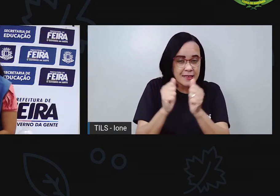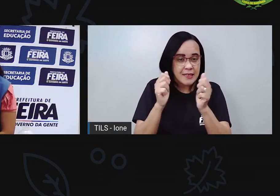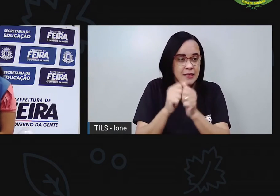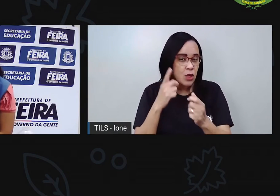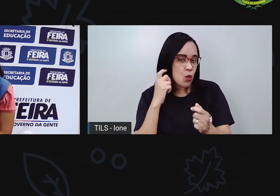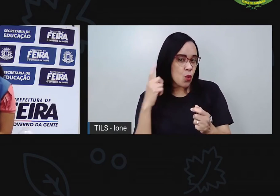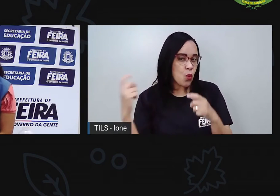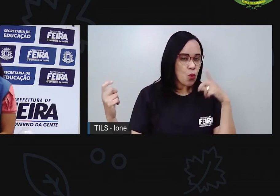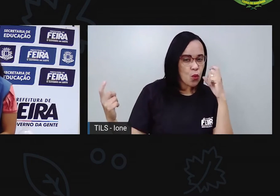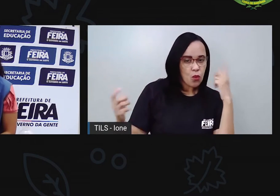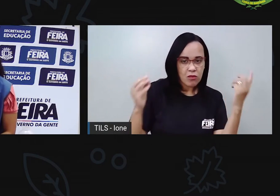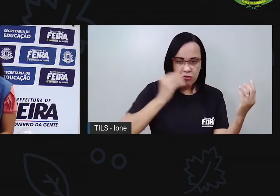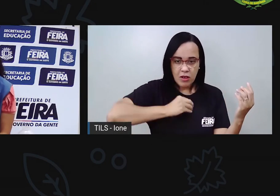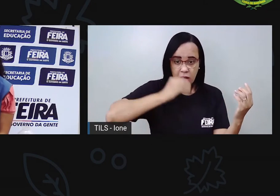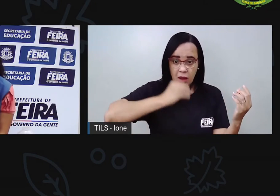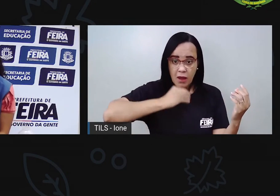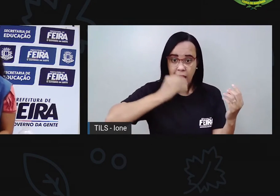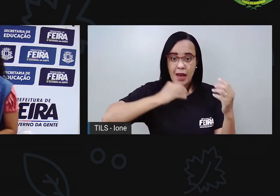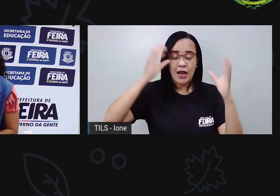de chuva